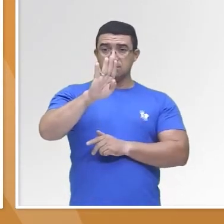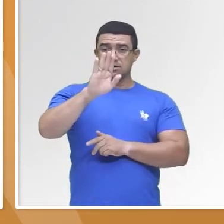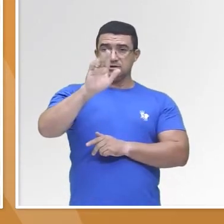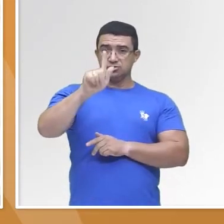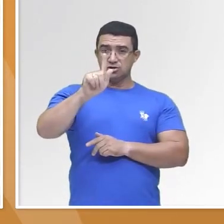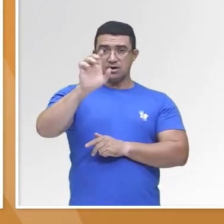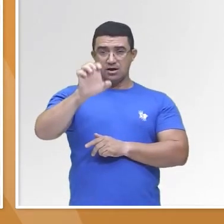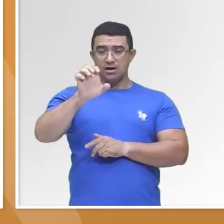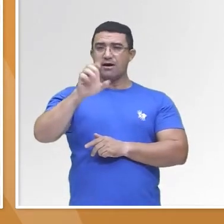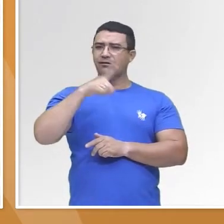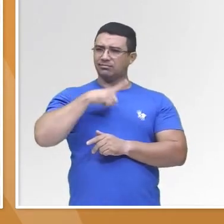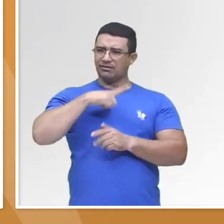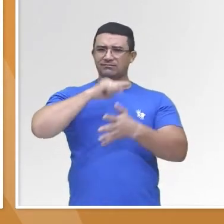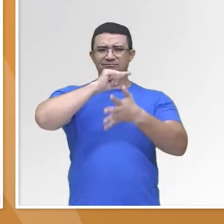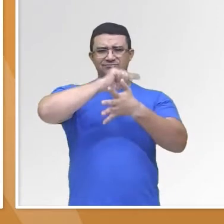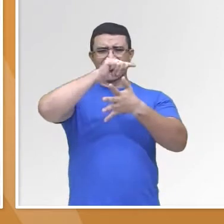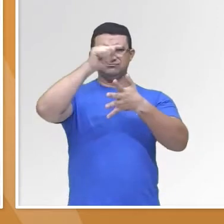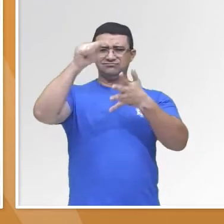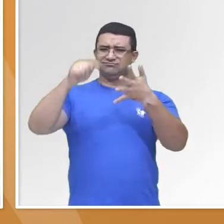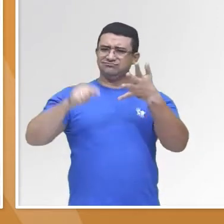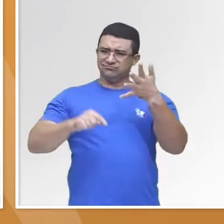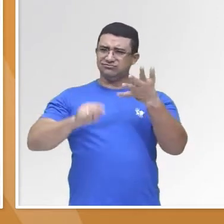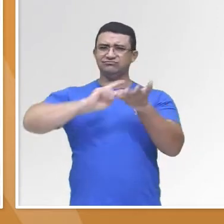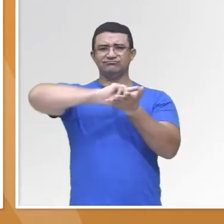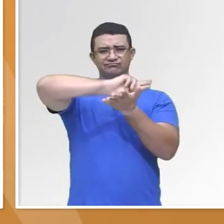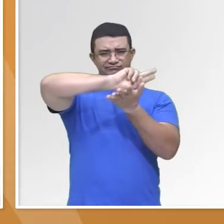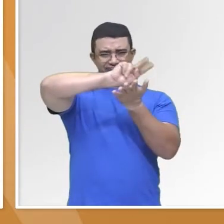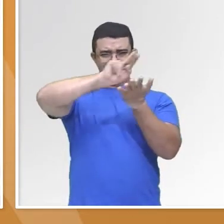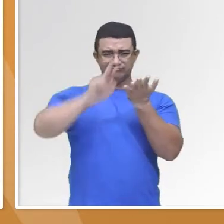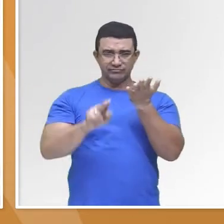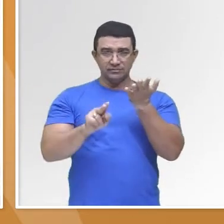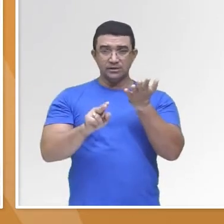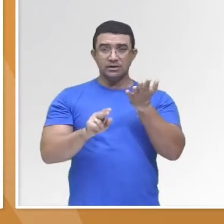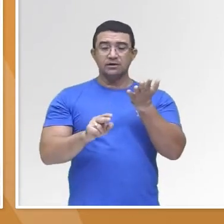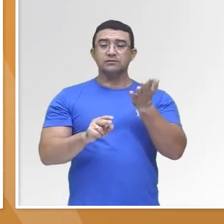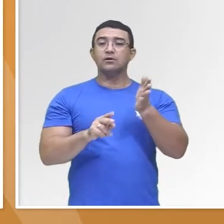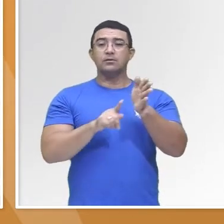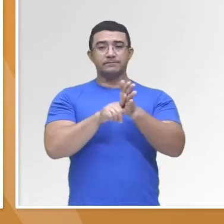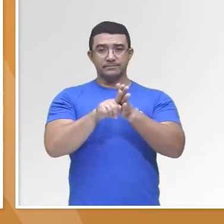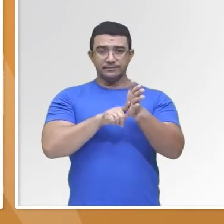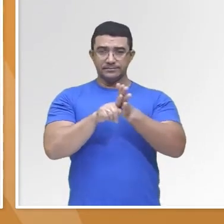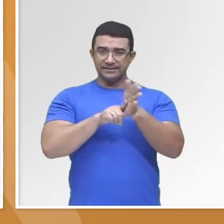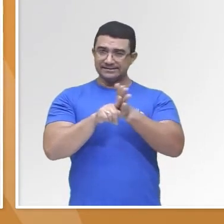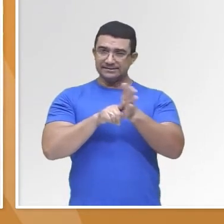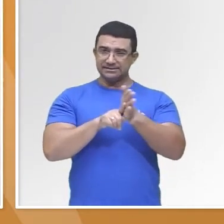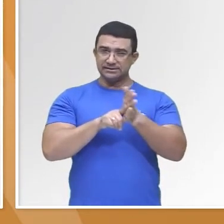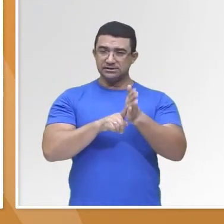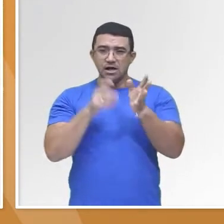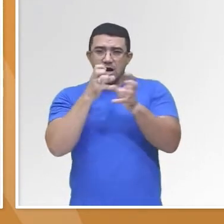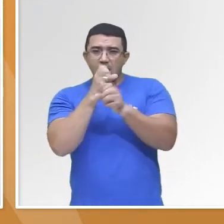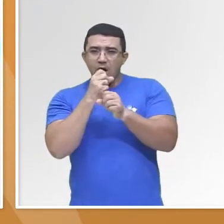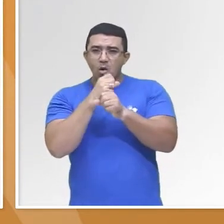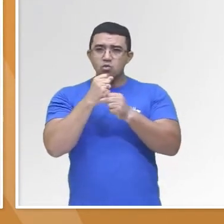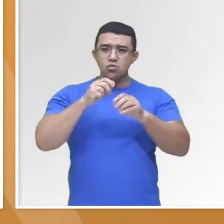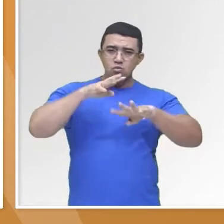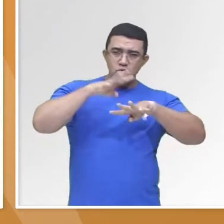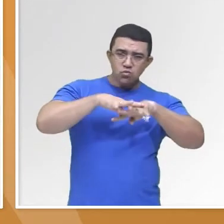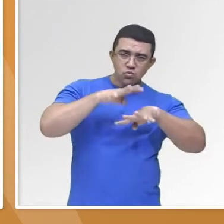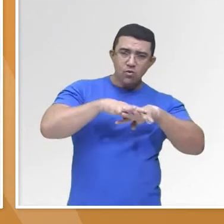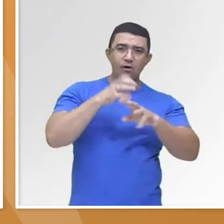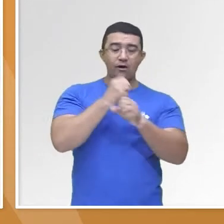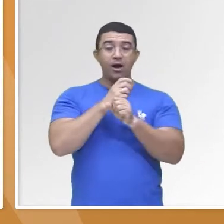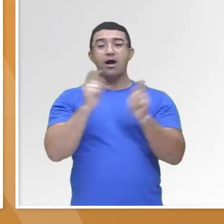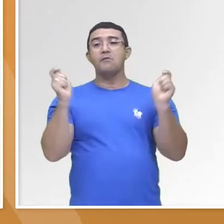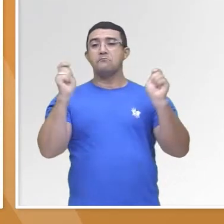vários fatores, né? Então, gente, através dessas pesquisas, né, que envolvem aí os cálculos matemáticos, é que a gente